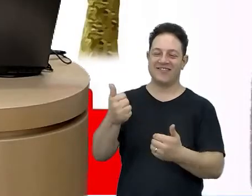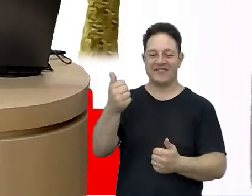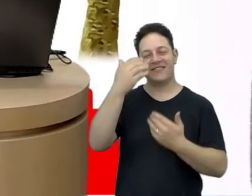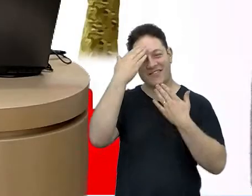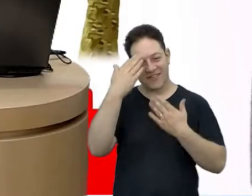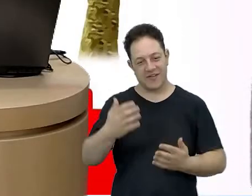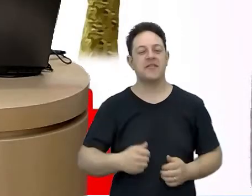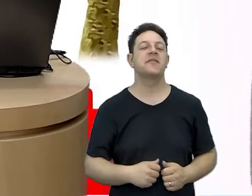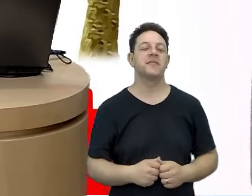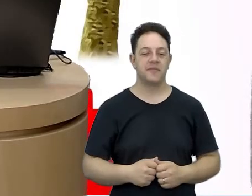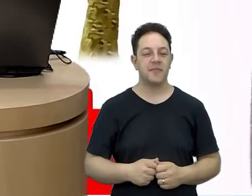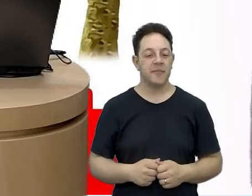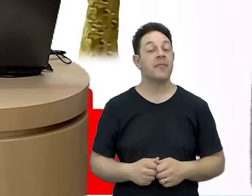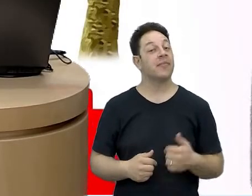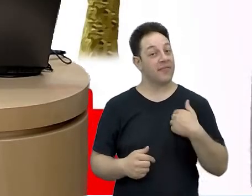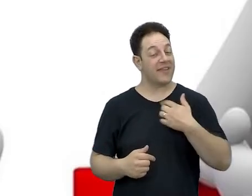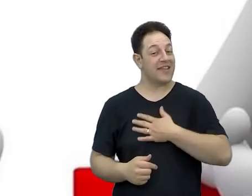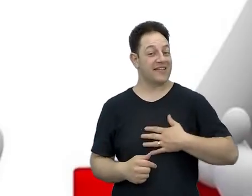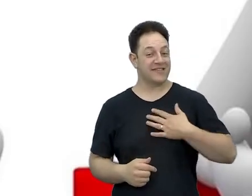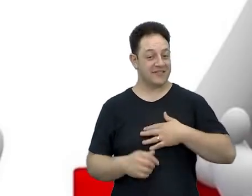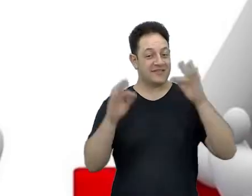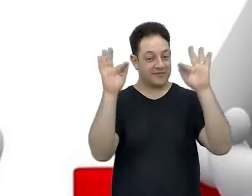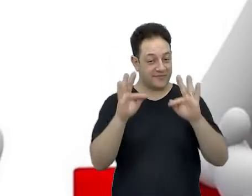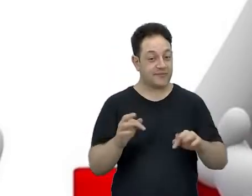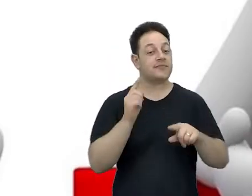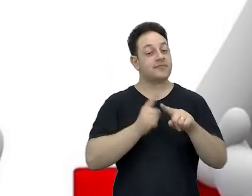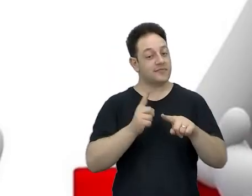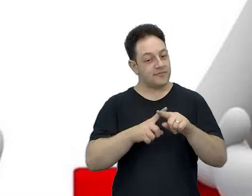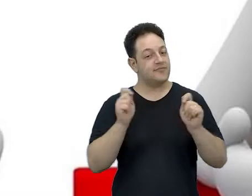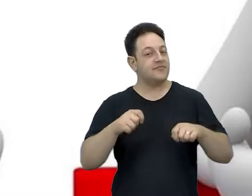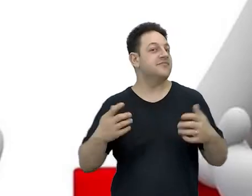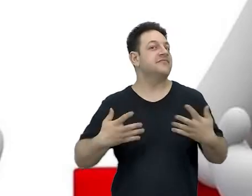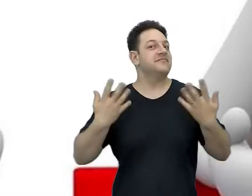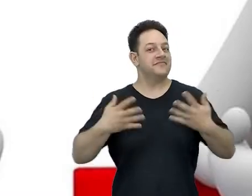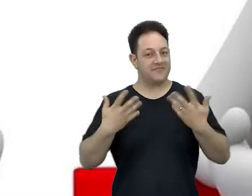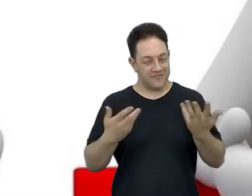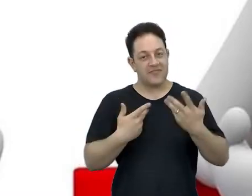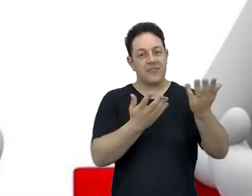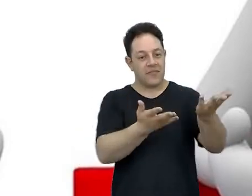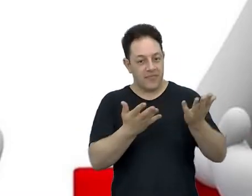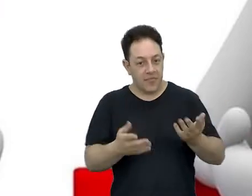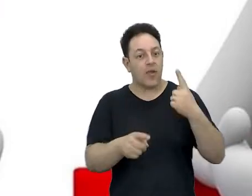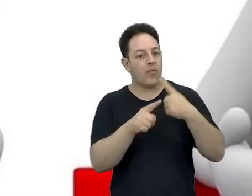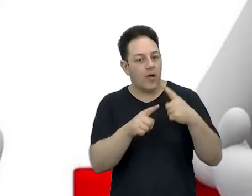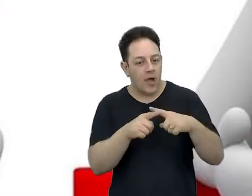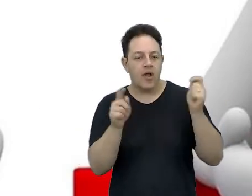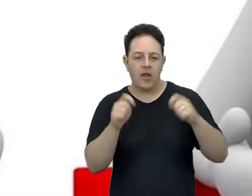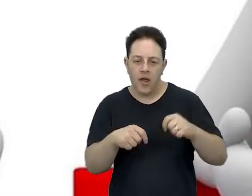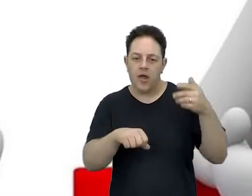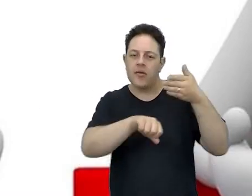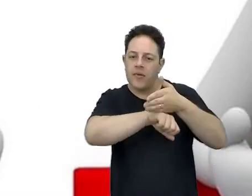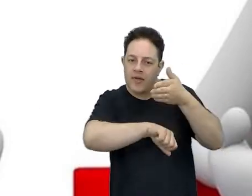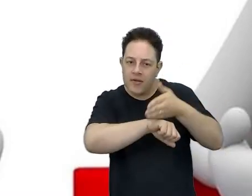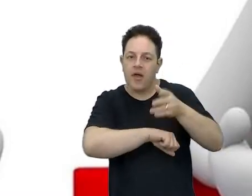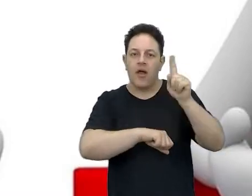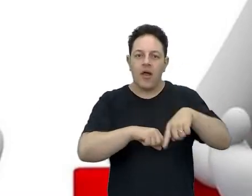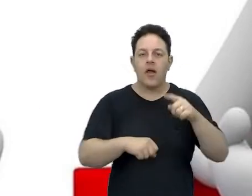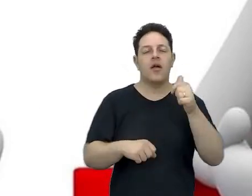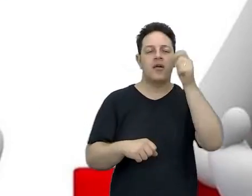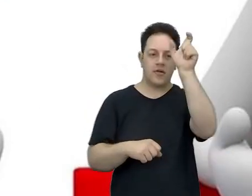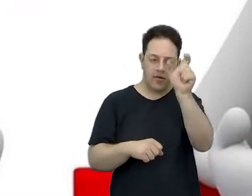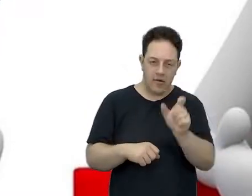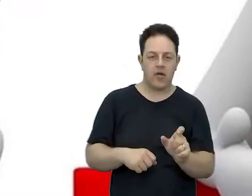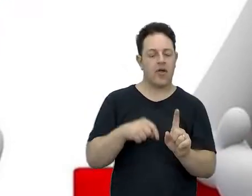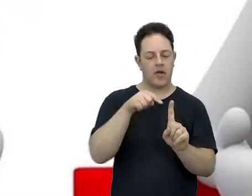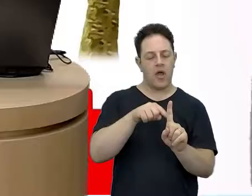obrigada. Eu fico contente com a presença dela para a gente dar uma animada. Eu convidei a Roberta para que ela venha participar da nossa aula como uma cidadã e não como